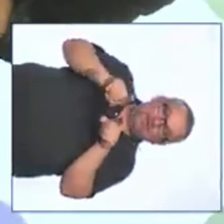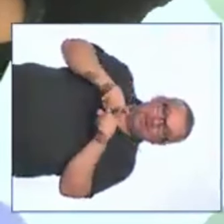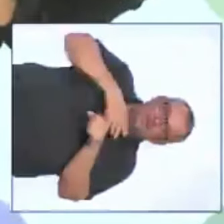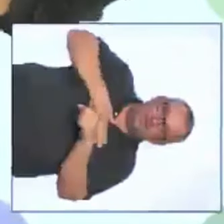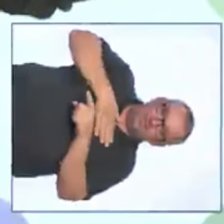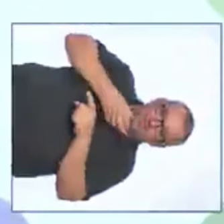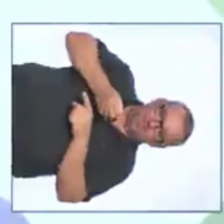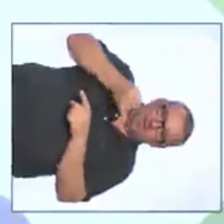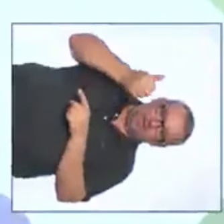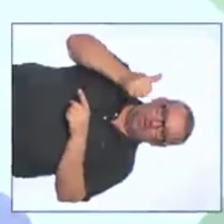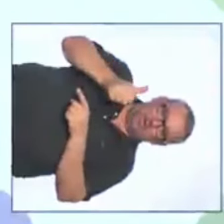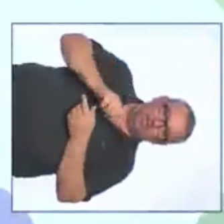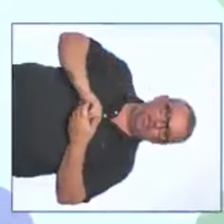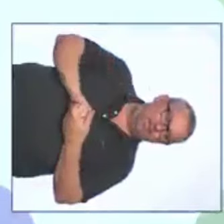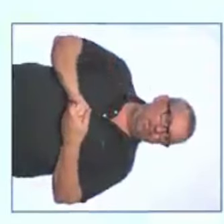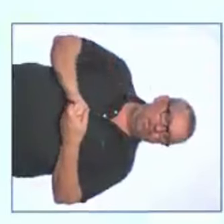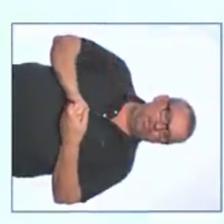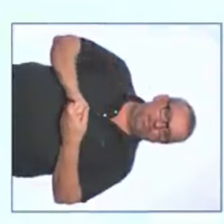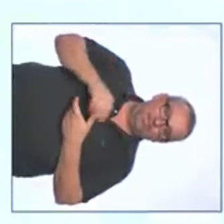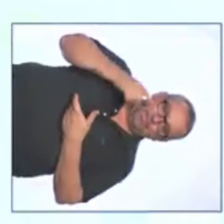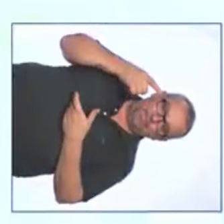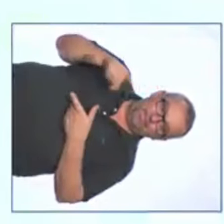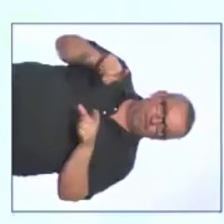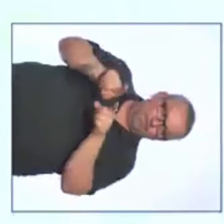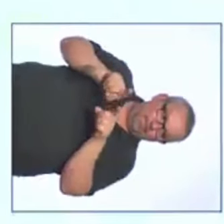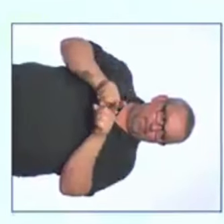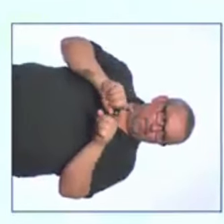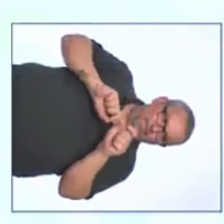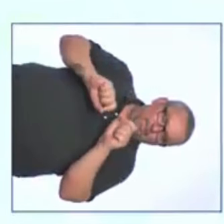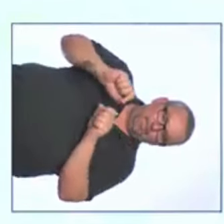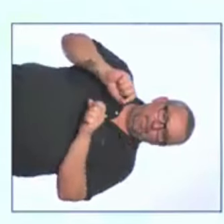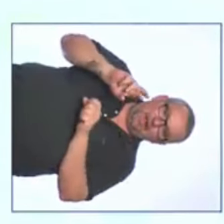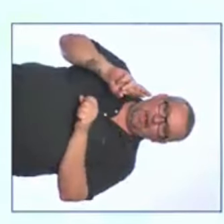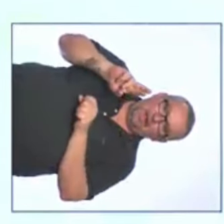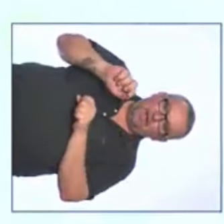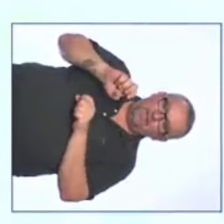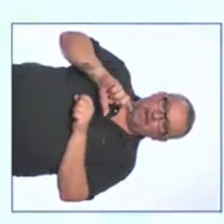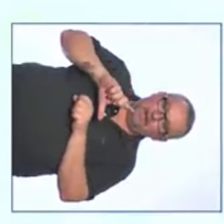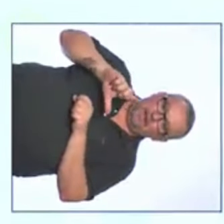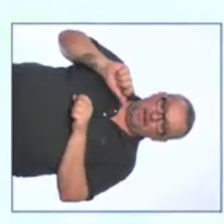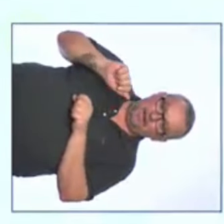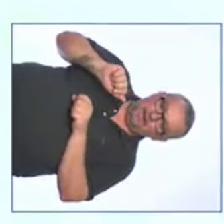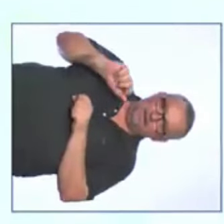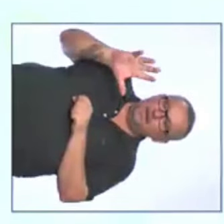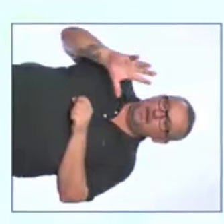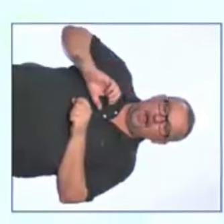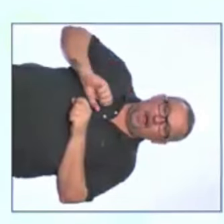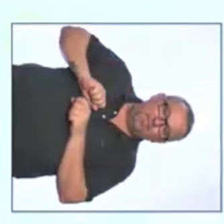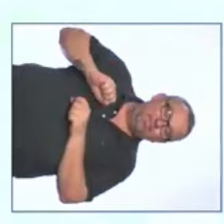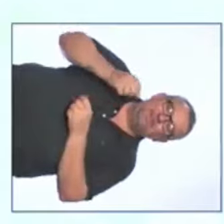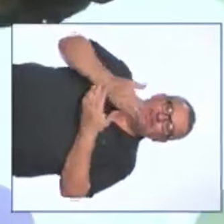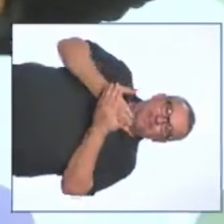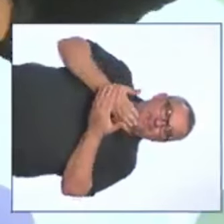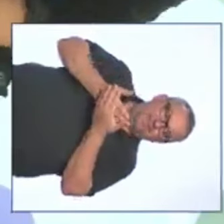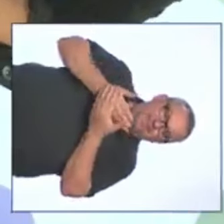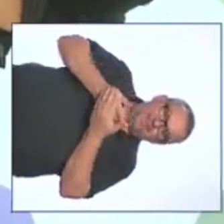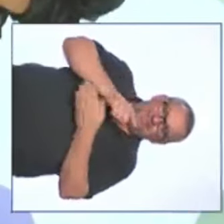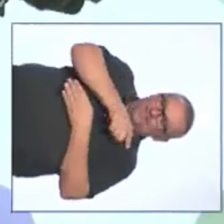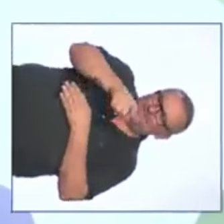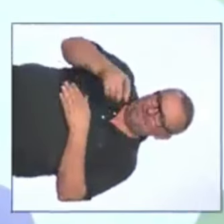a gente explica um pouco melhor a última aqui Rafaela e Mirella adorando a aula vocês são apenas